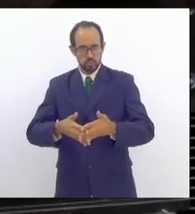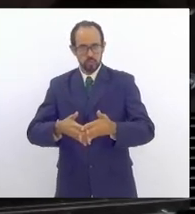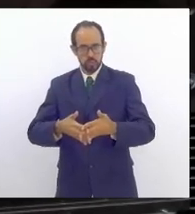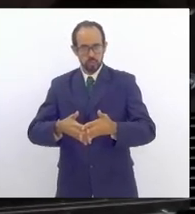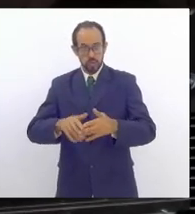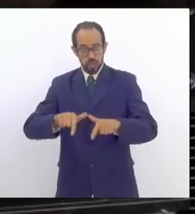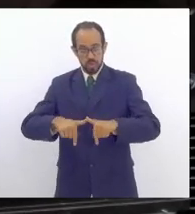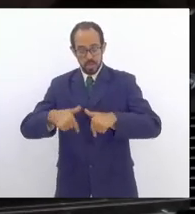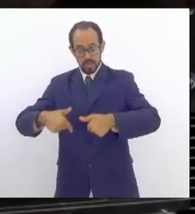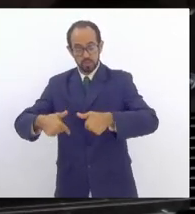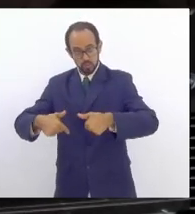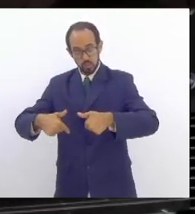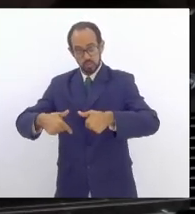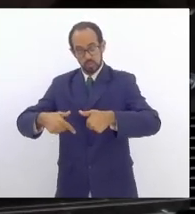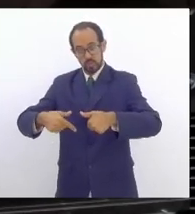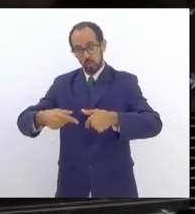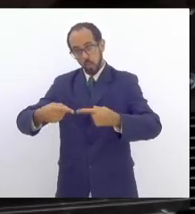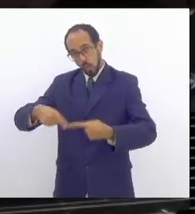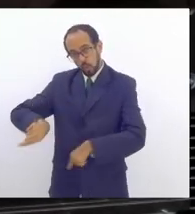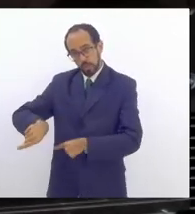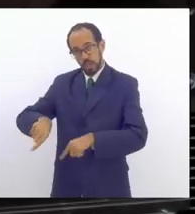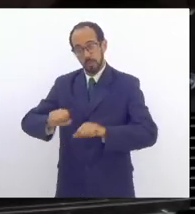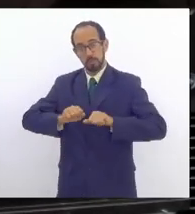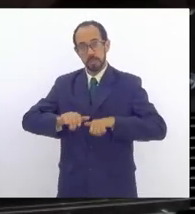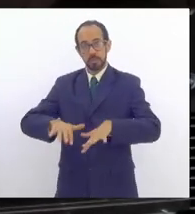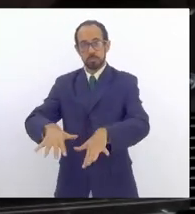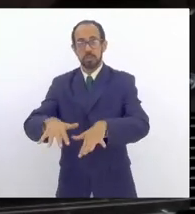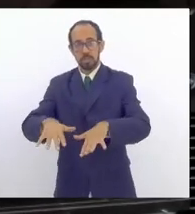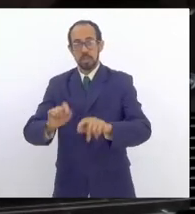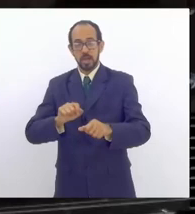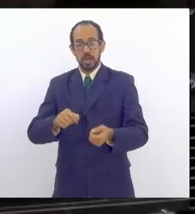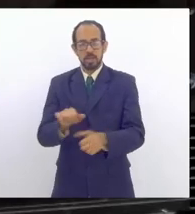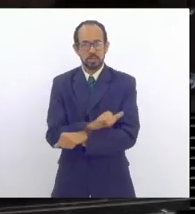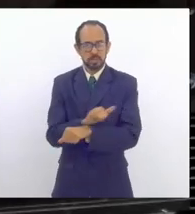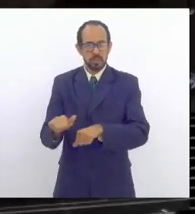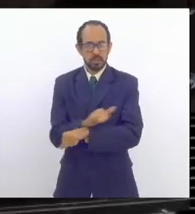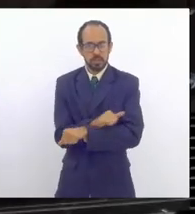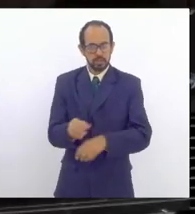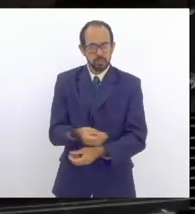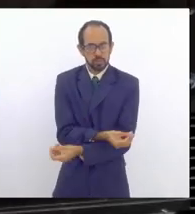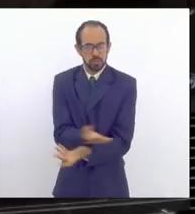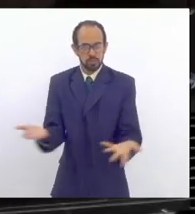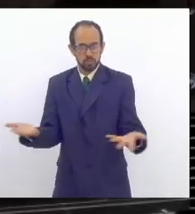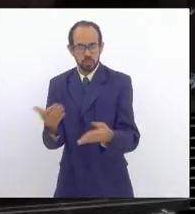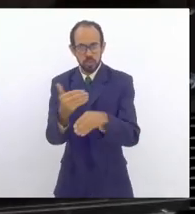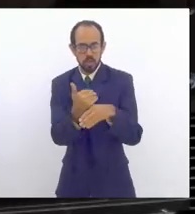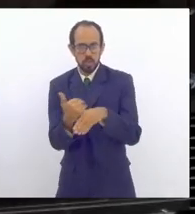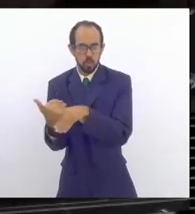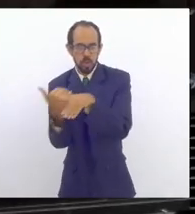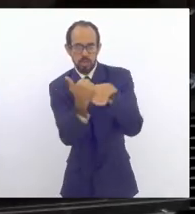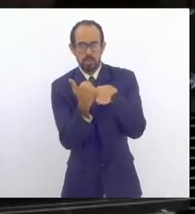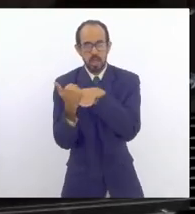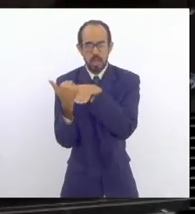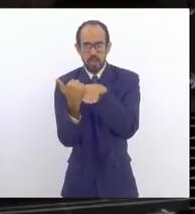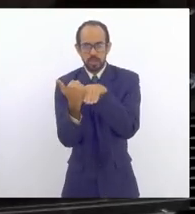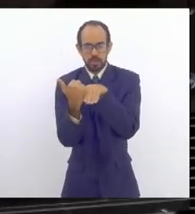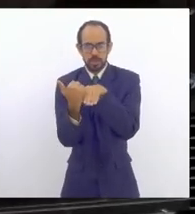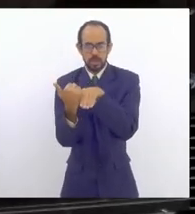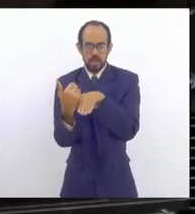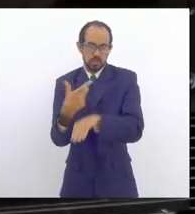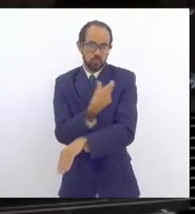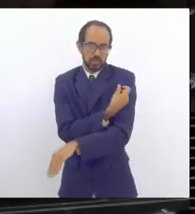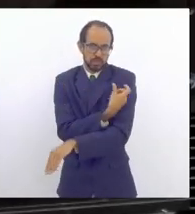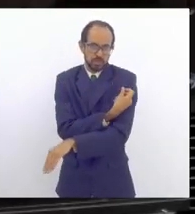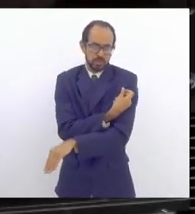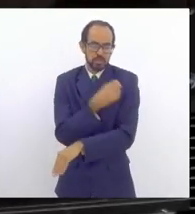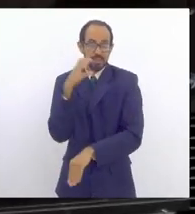pandemia, por exemplo, a estratégia de distribuir de forma igualitária e célere as vacinas